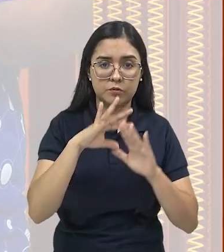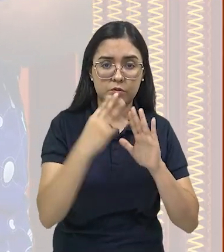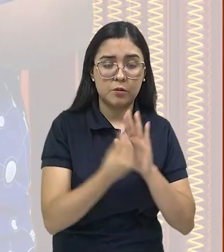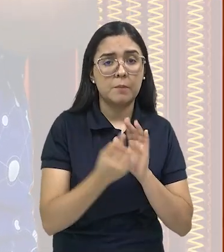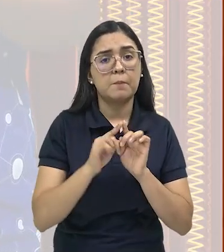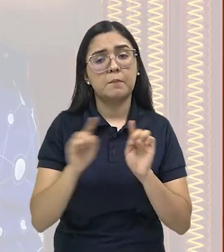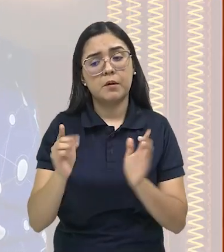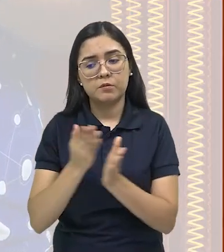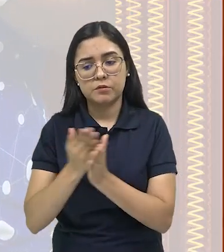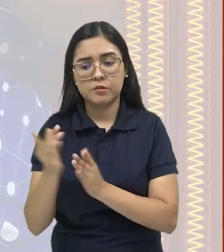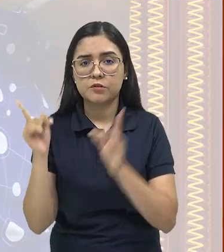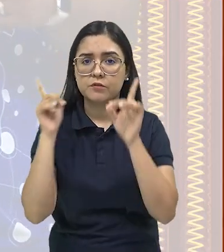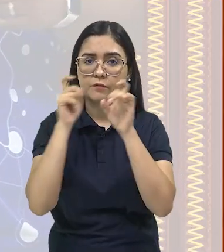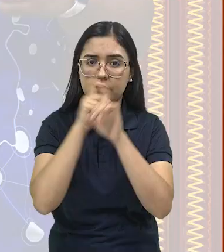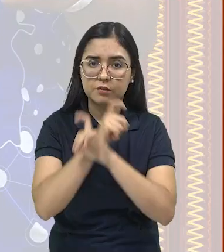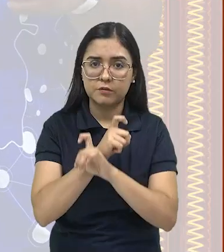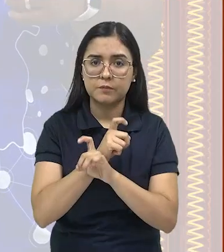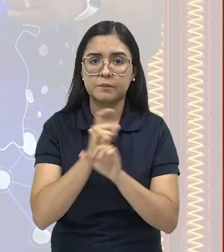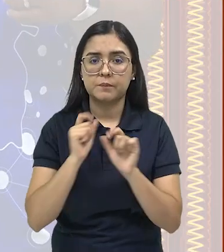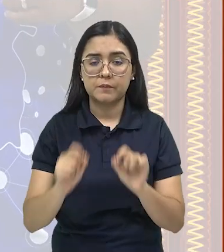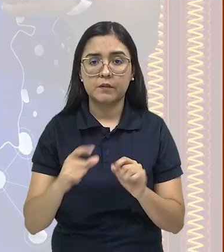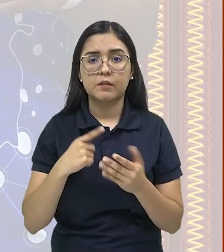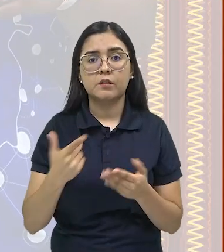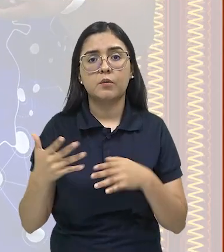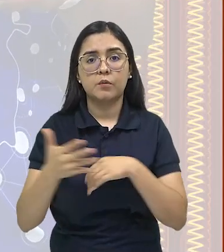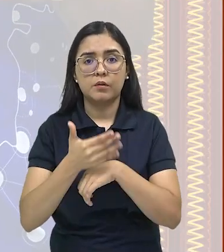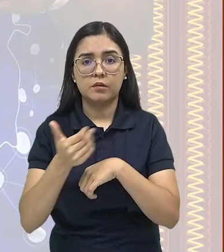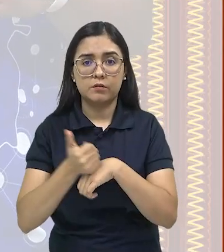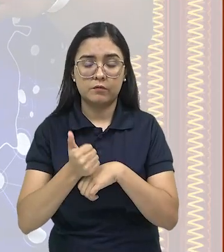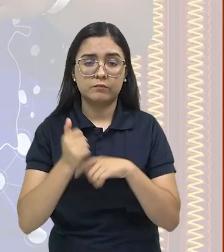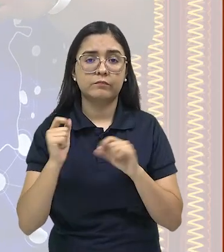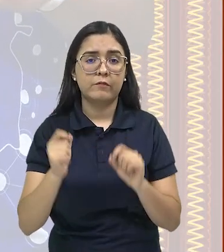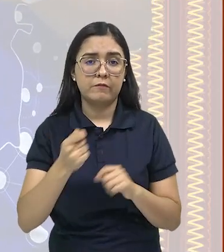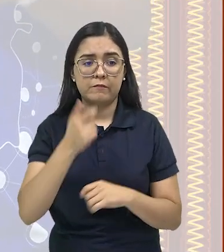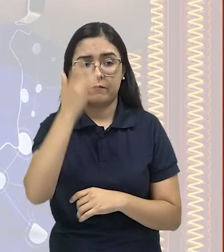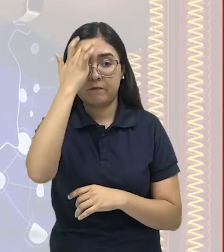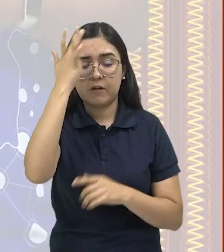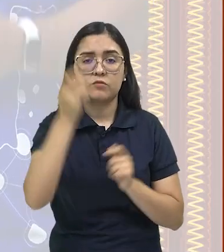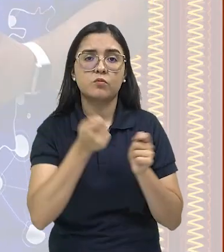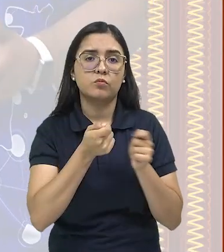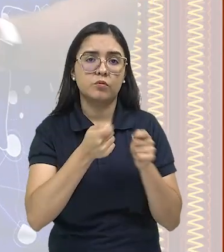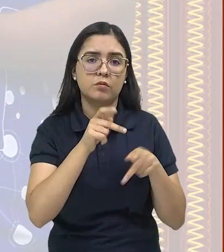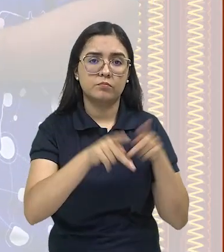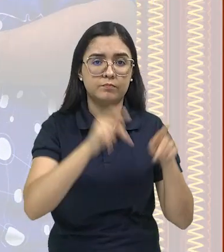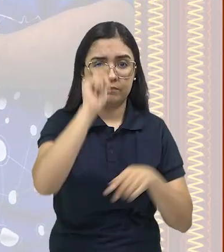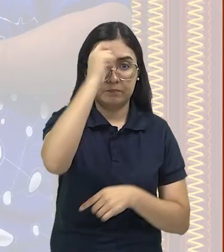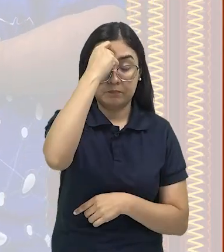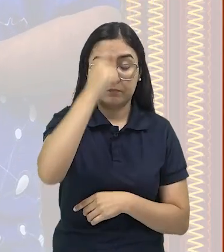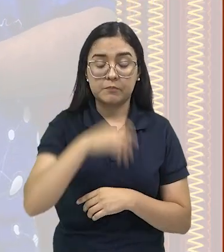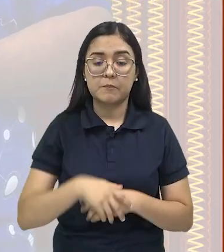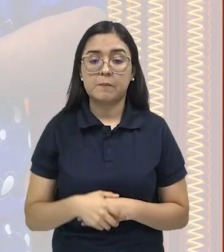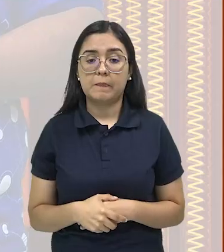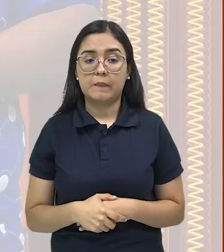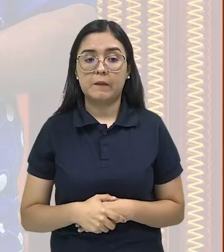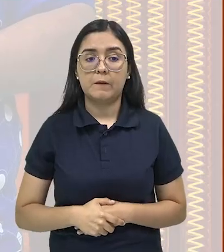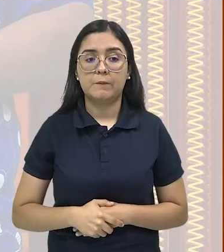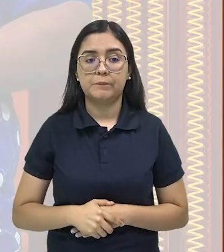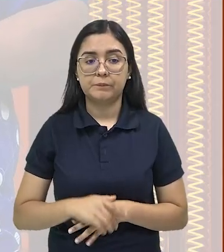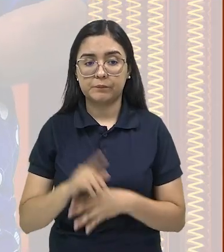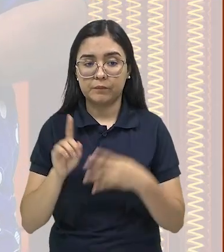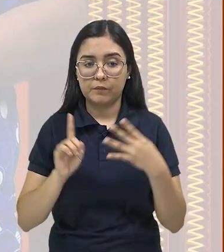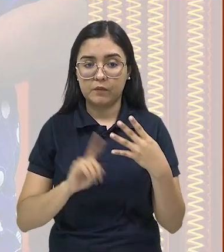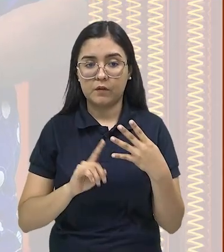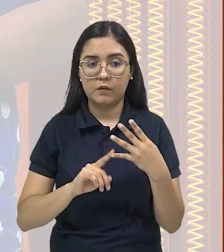dificuldade que acabava facilitando para o colonizador o processo de dominação. Tá bom? Continuando, nosso ponto